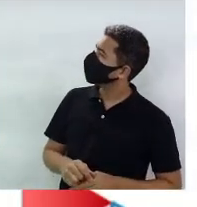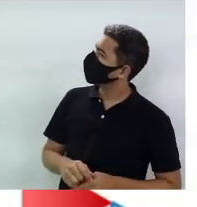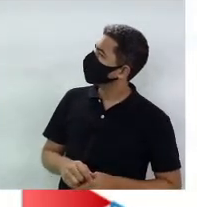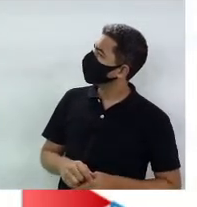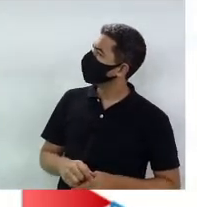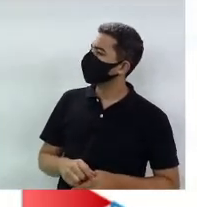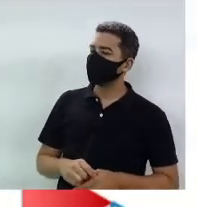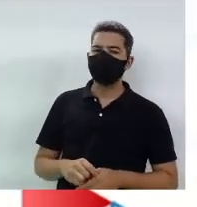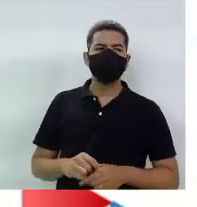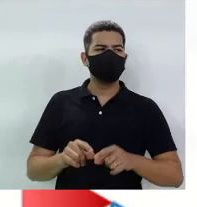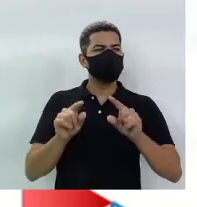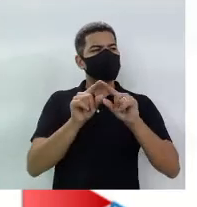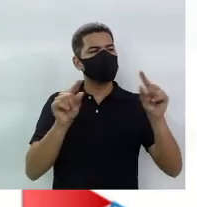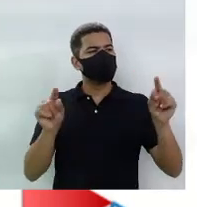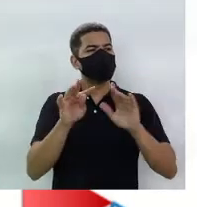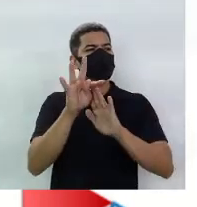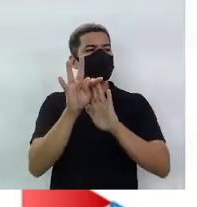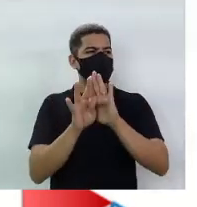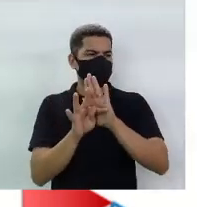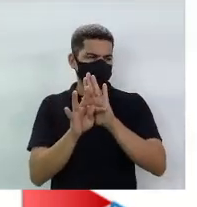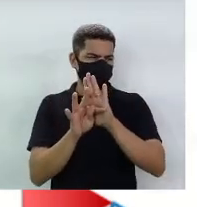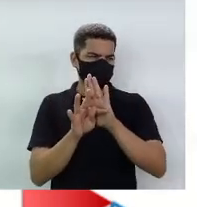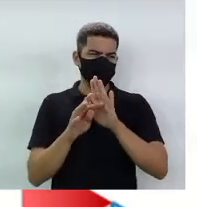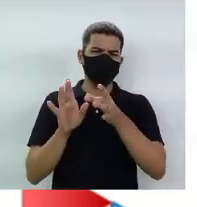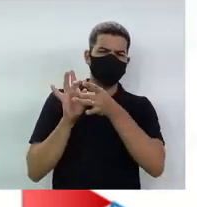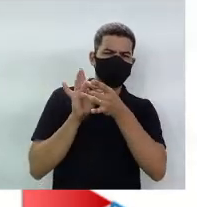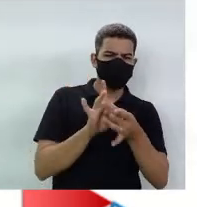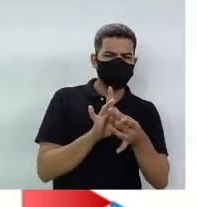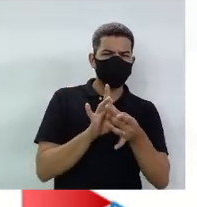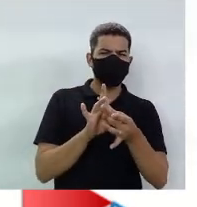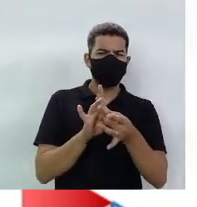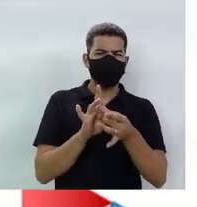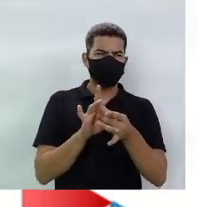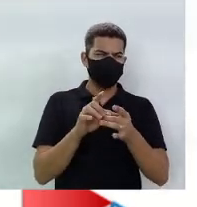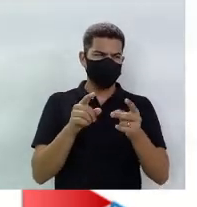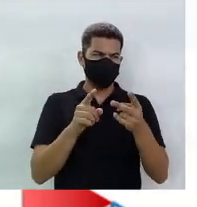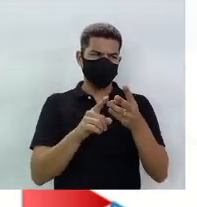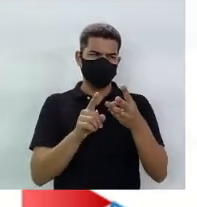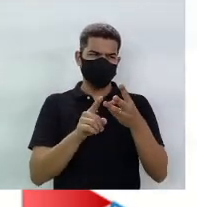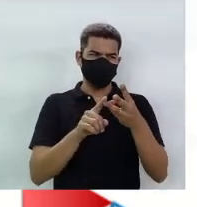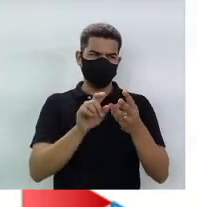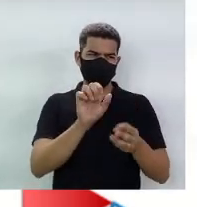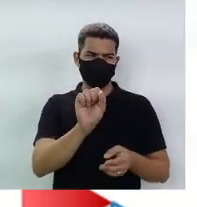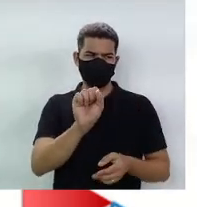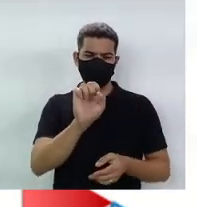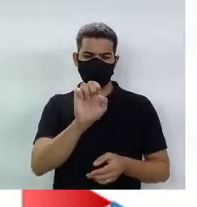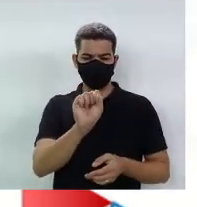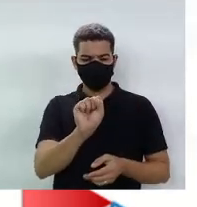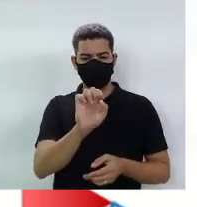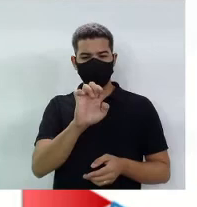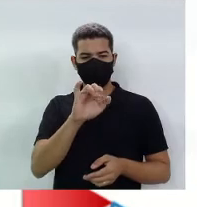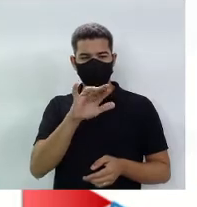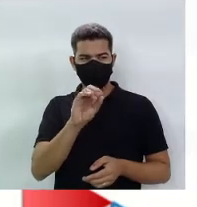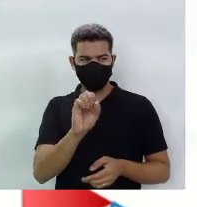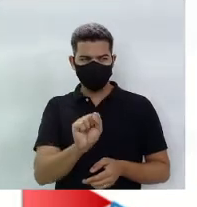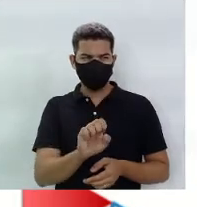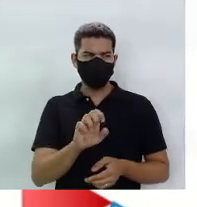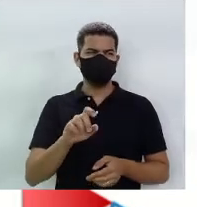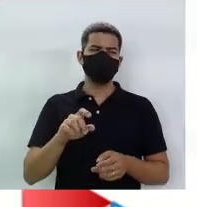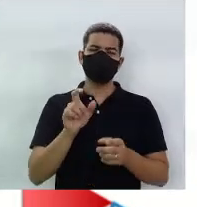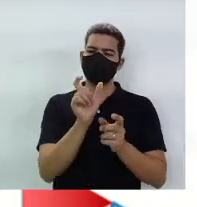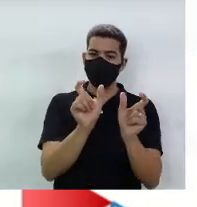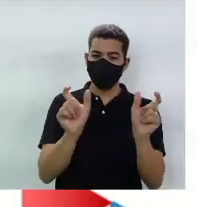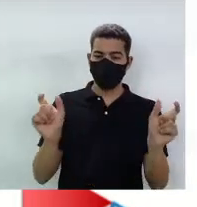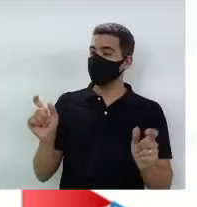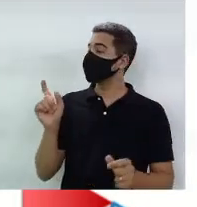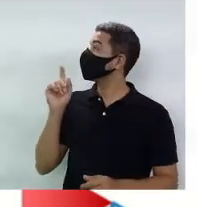pequeno resumo: texto, contexto, semiose e arte. Gravem bem essas